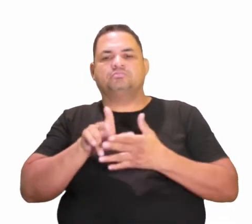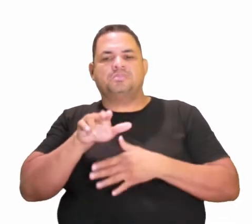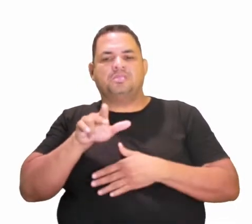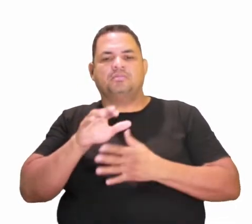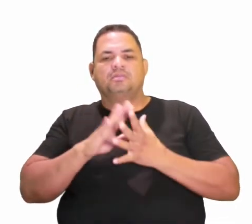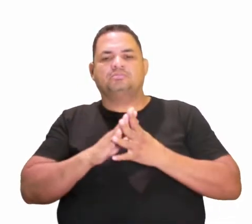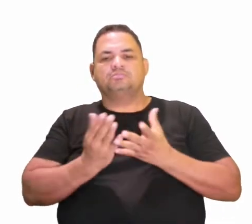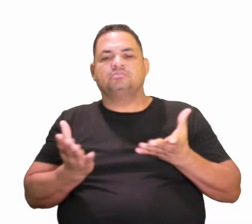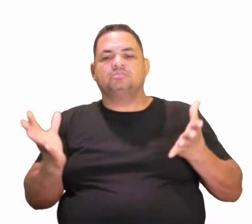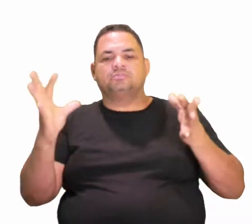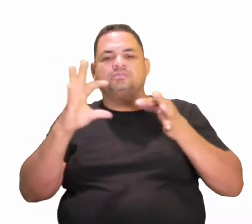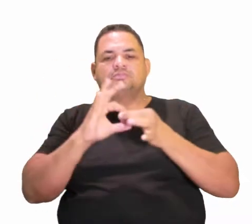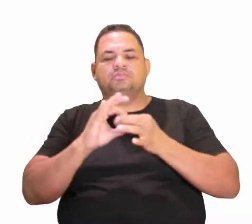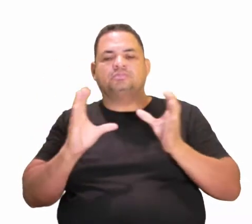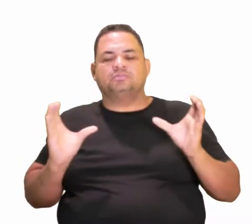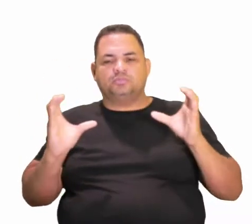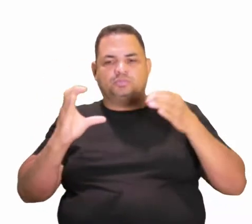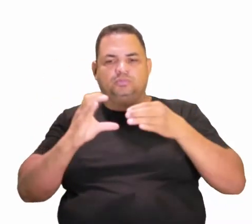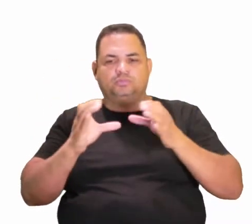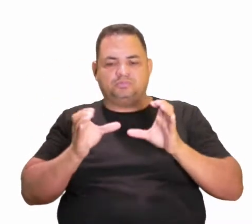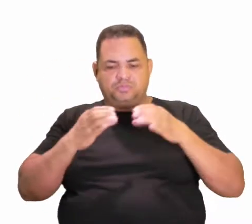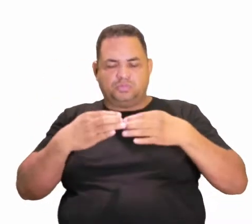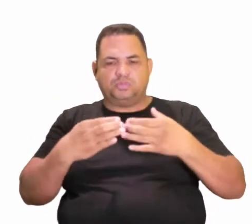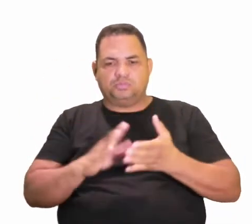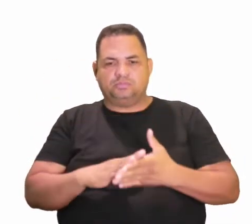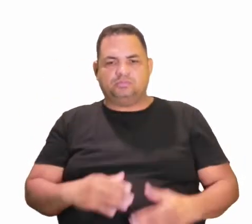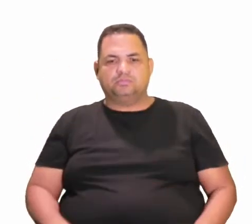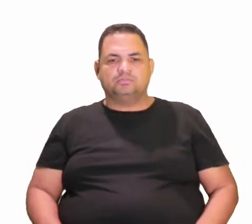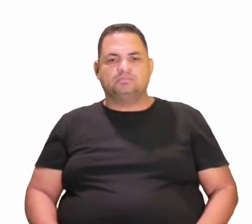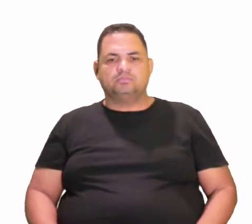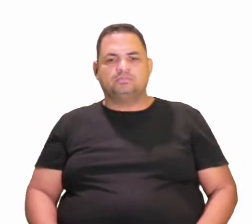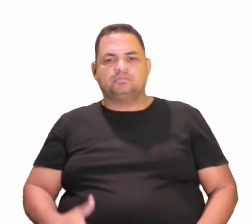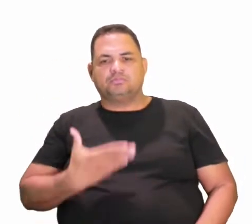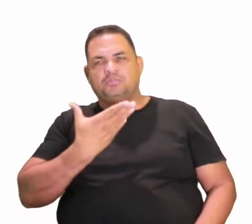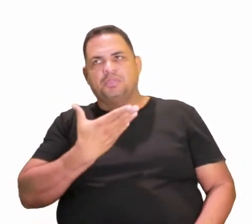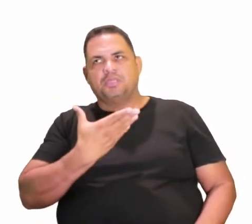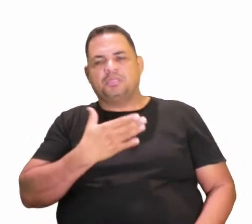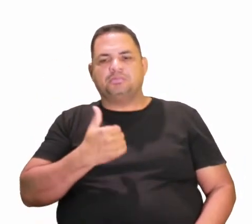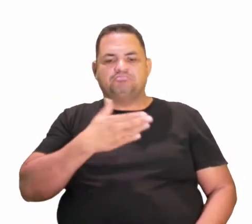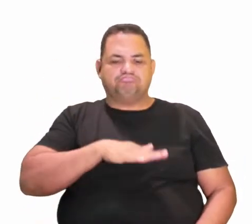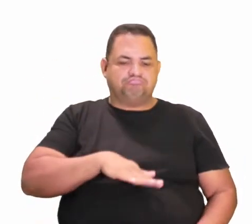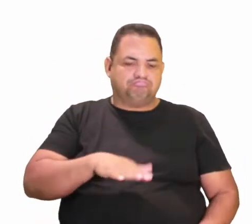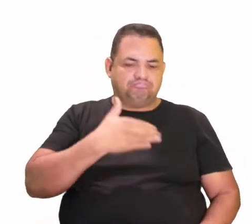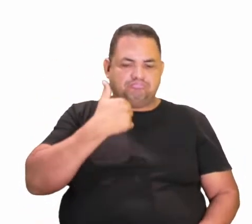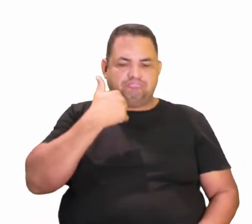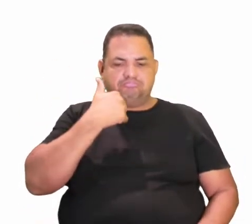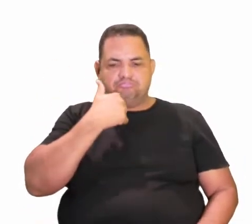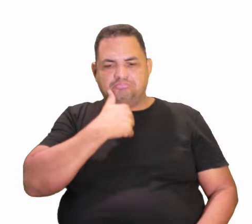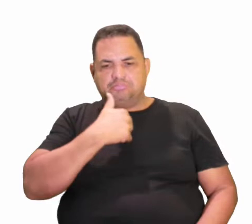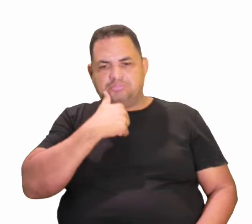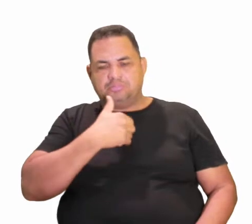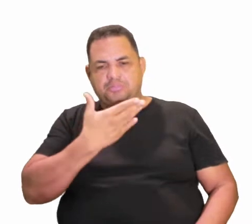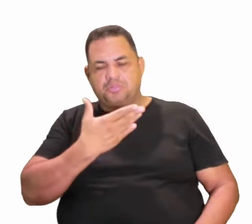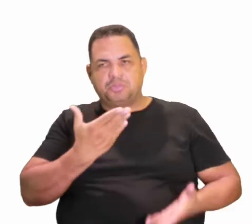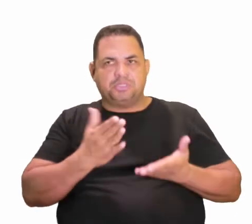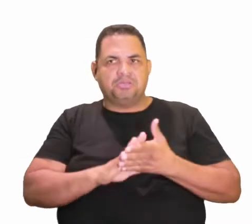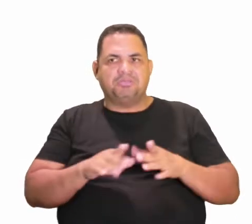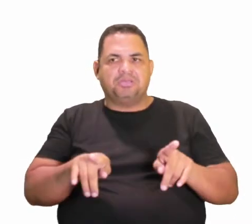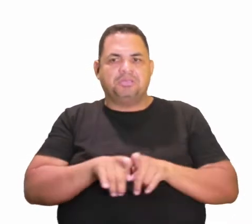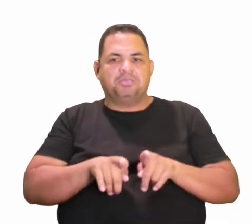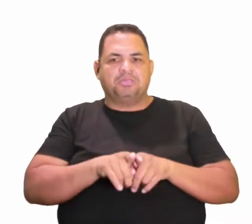contexto inteiro, quando se trata de só de irmãos meninos, ou tem uma irmã no